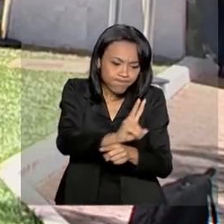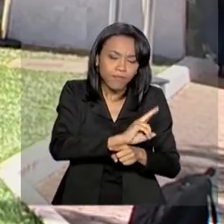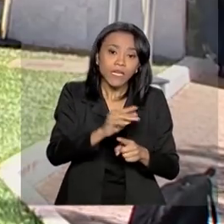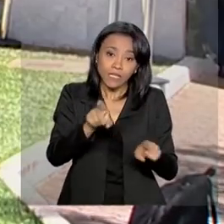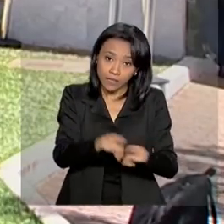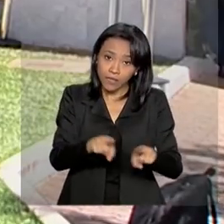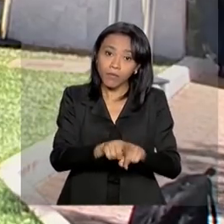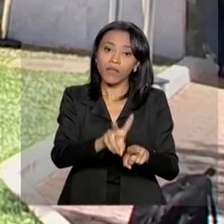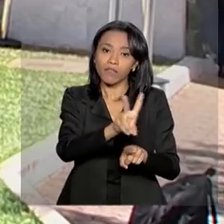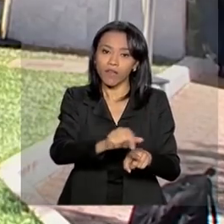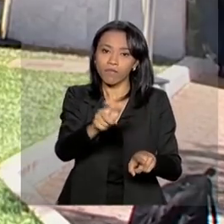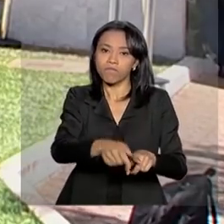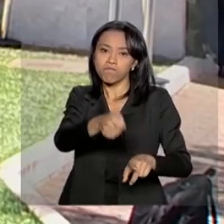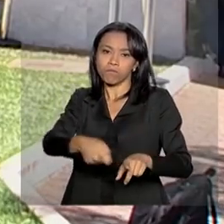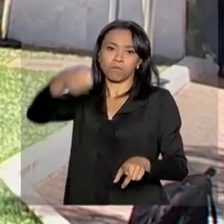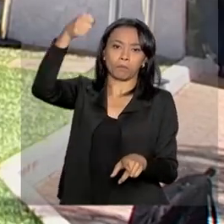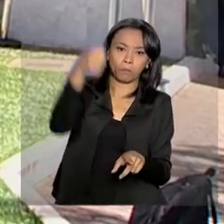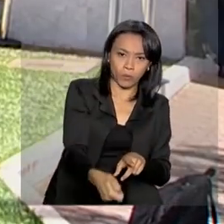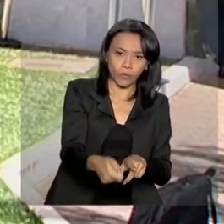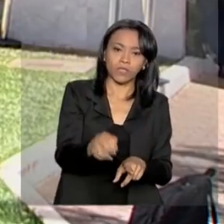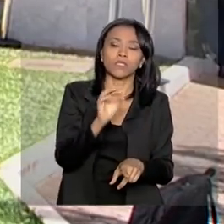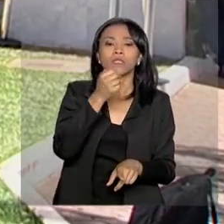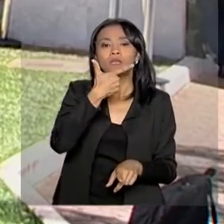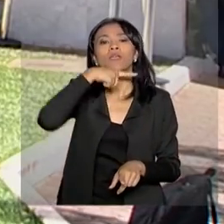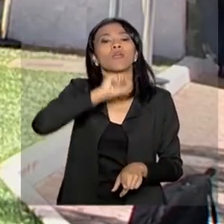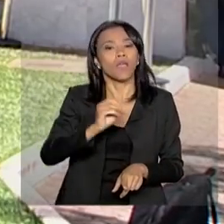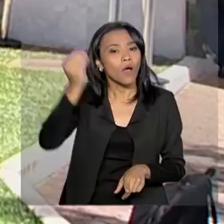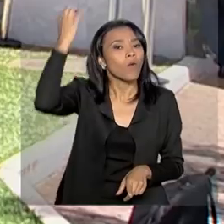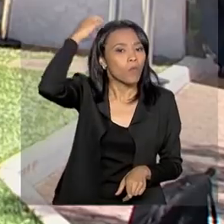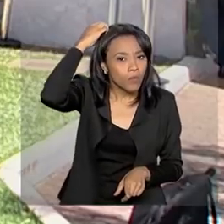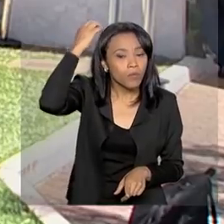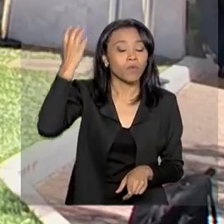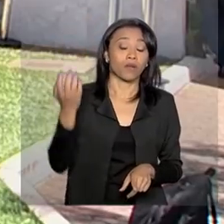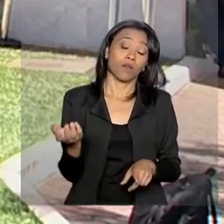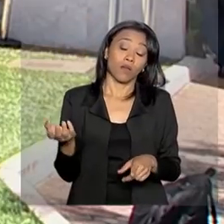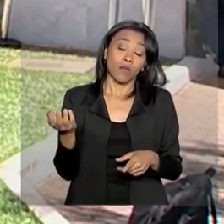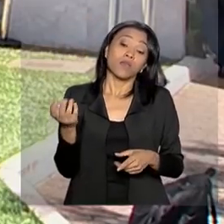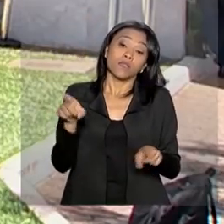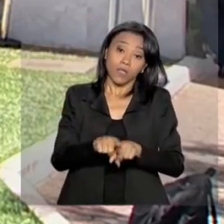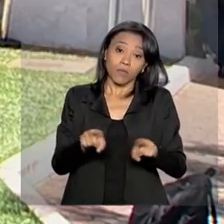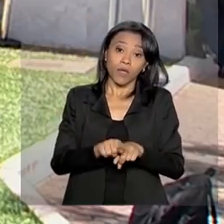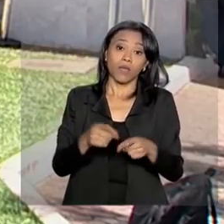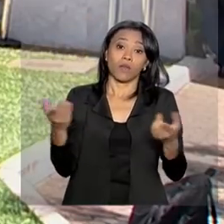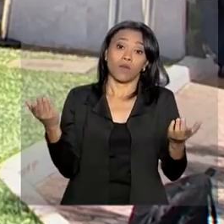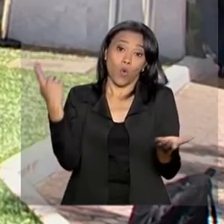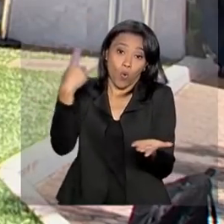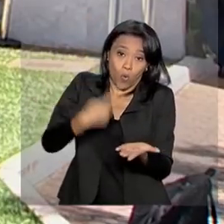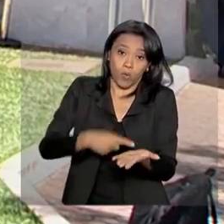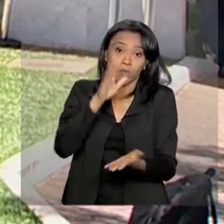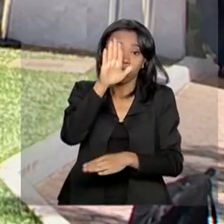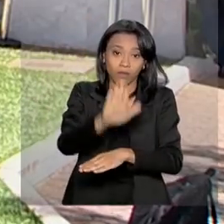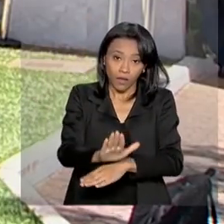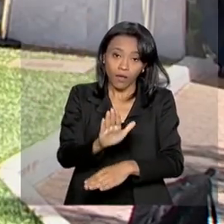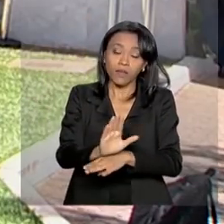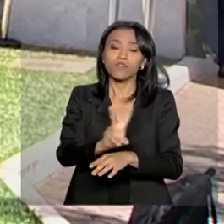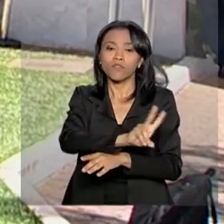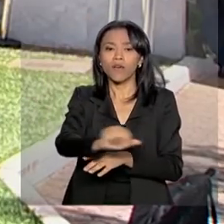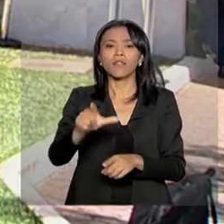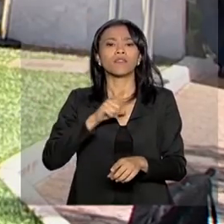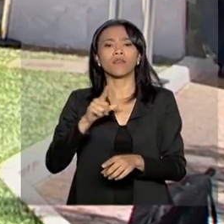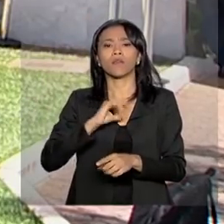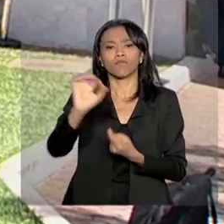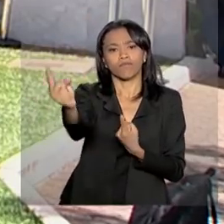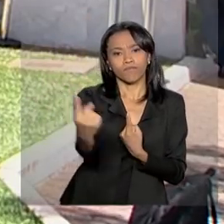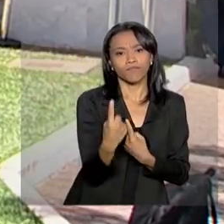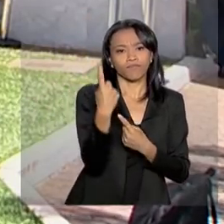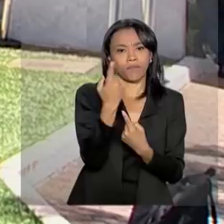punição dos culpados. Entre os compromissos de hoje, Mourão vai receber aí na parte da tarde também